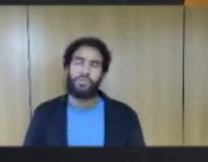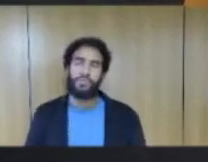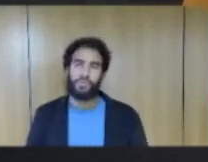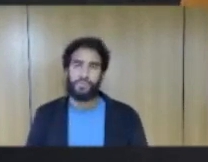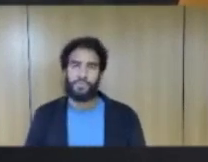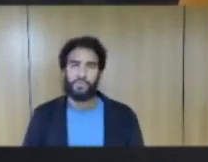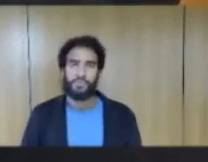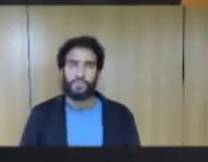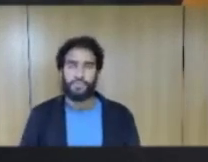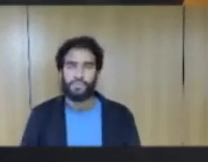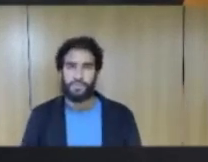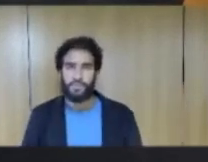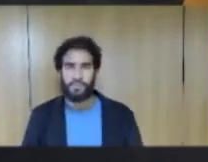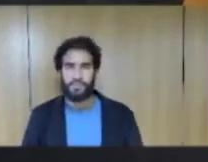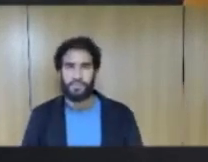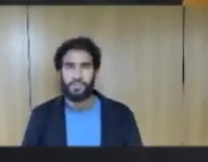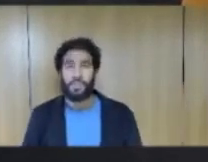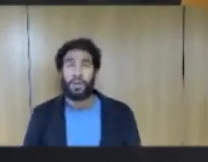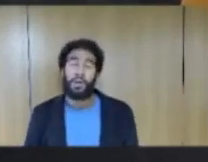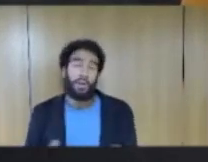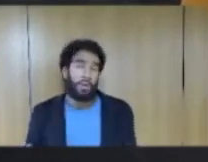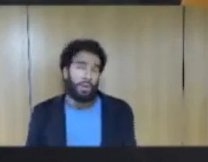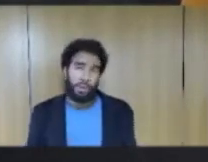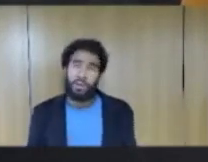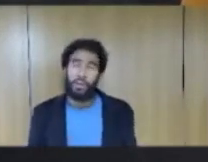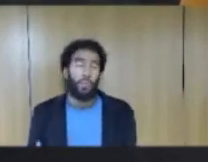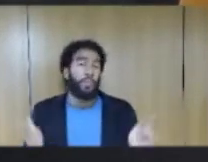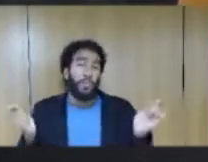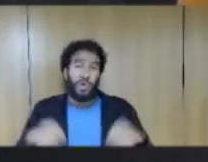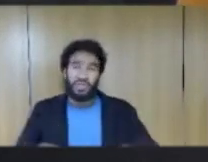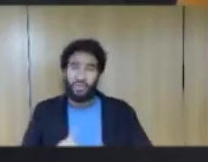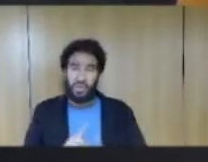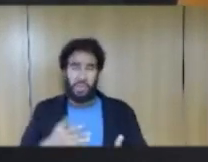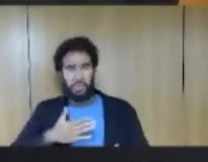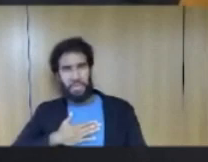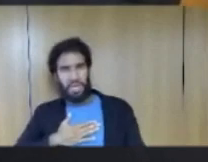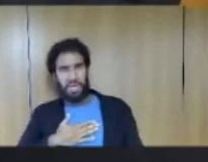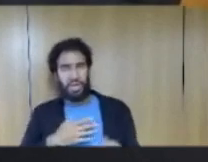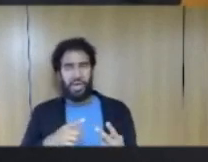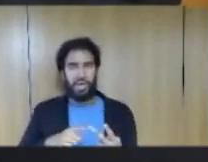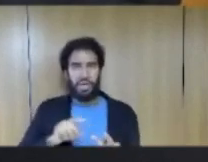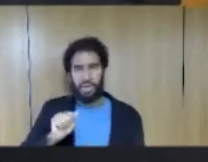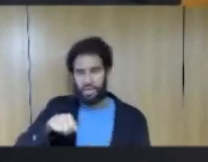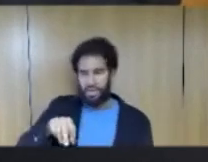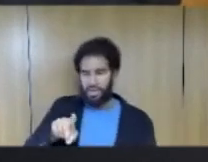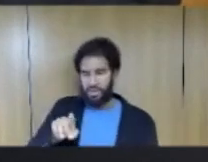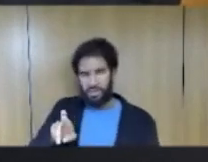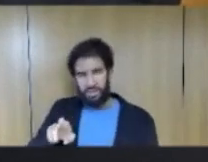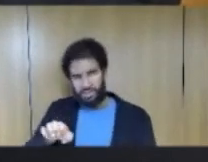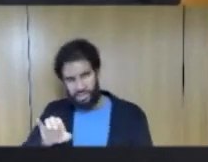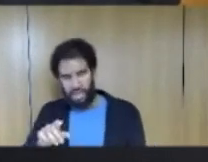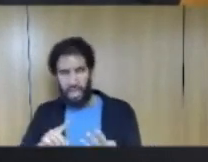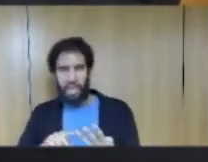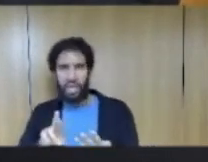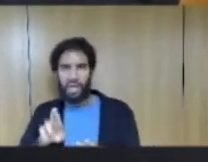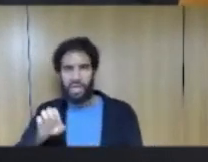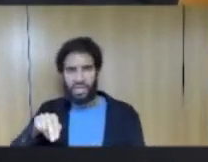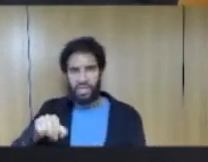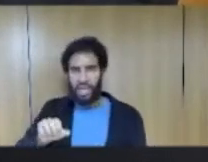inclusive por desconhecimento minha do Dr André e Doutor Renato de